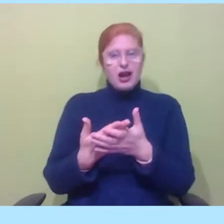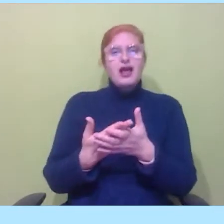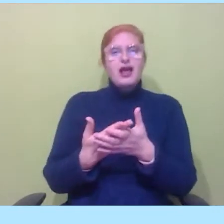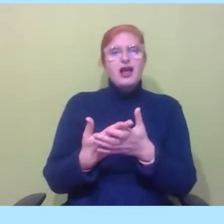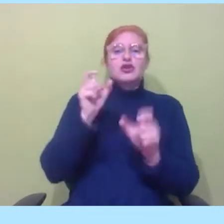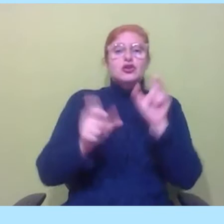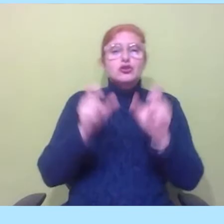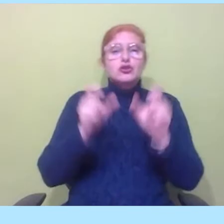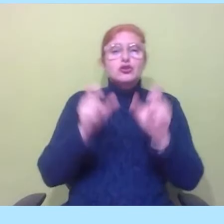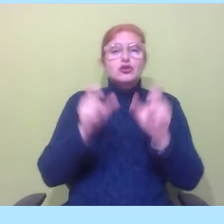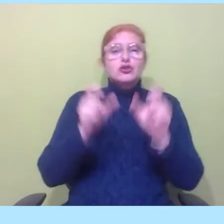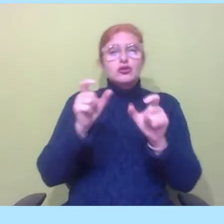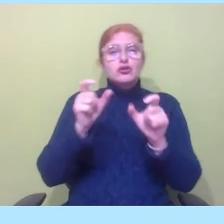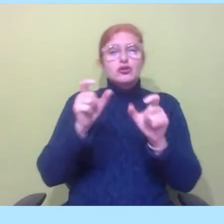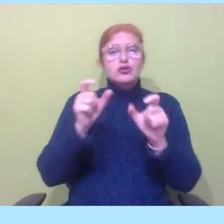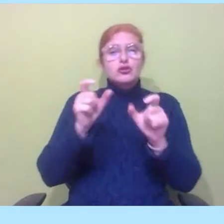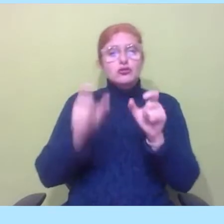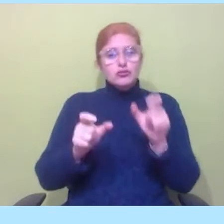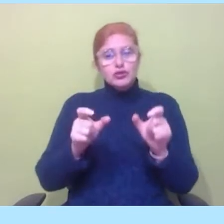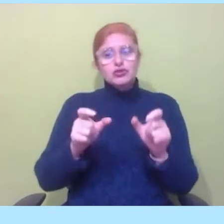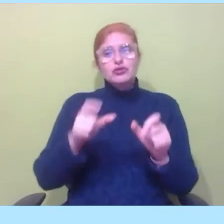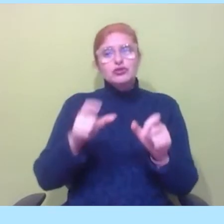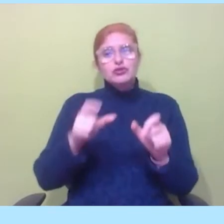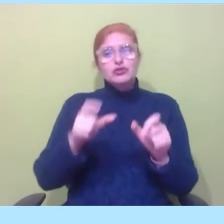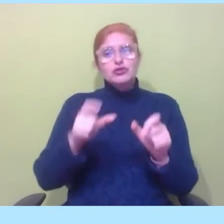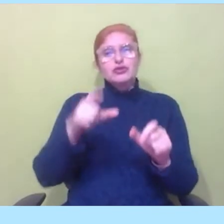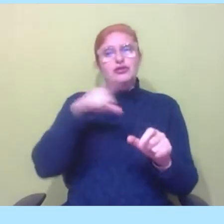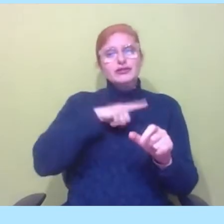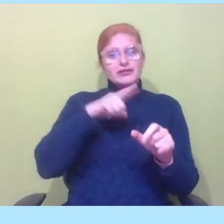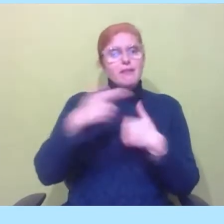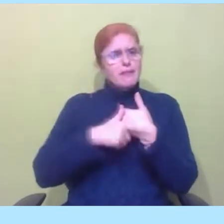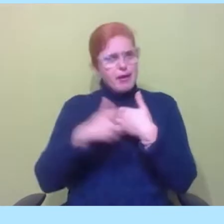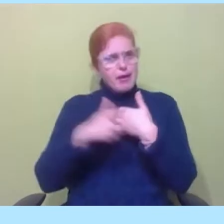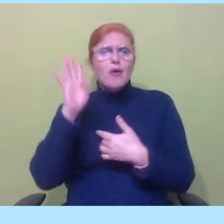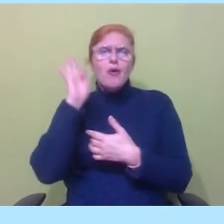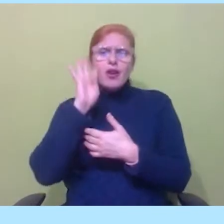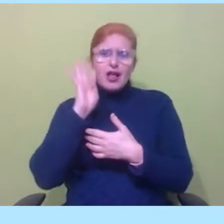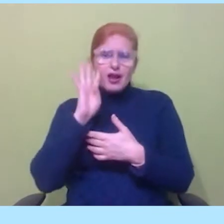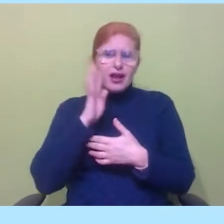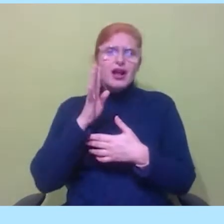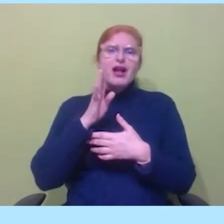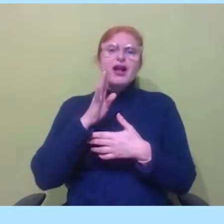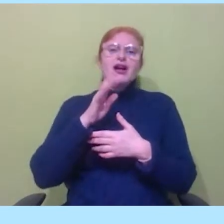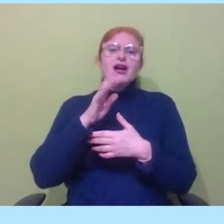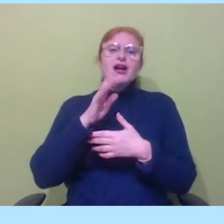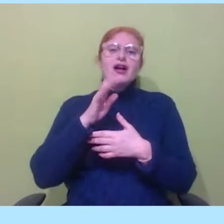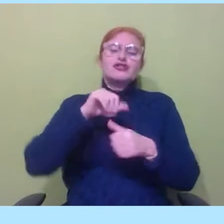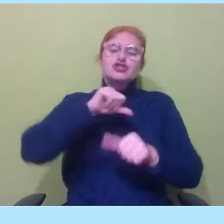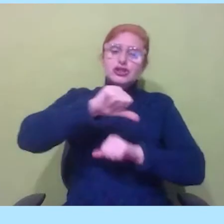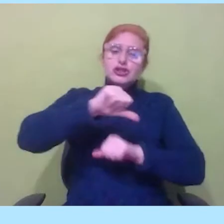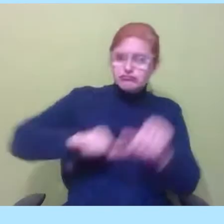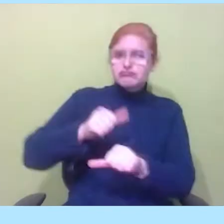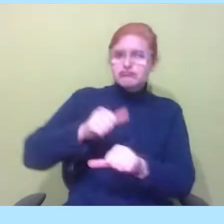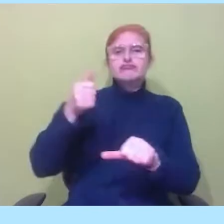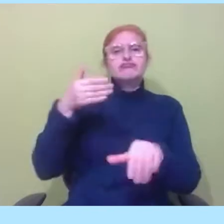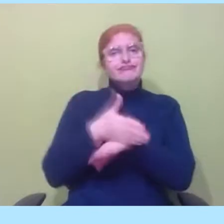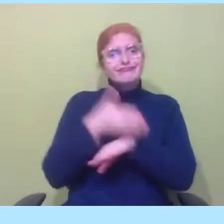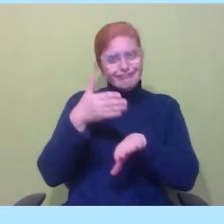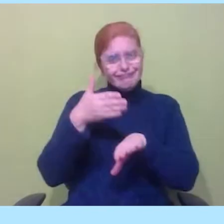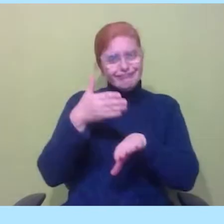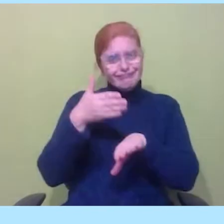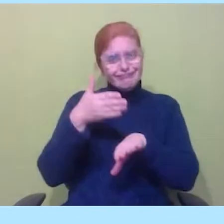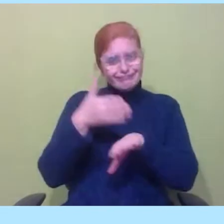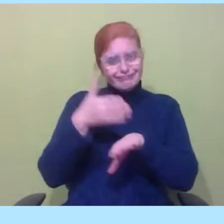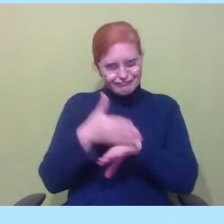tornar acessível, e sim, Ivane traz também um comentário super importante aqui,